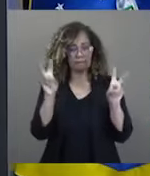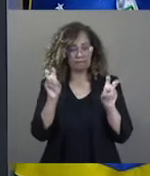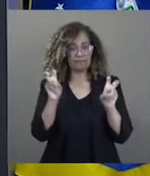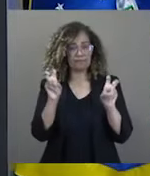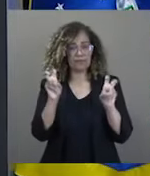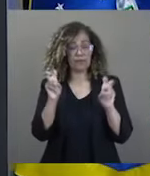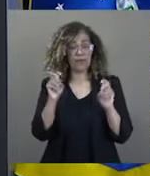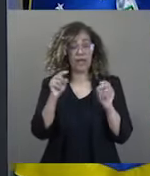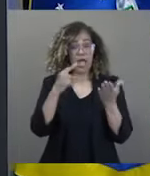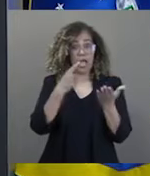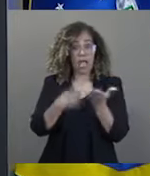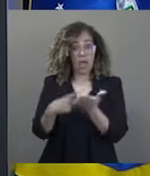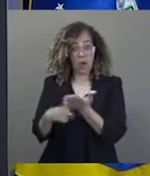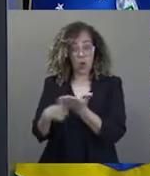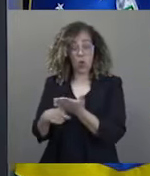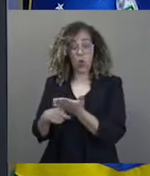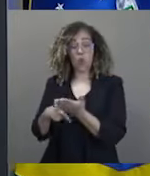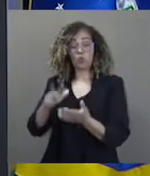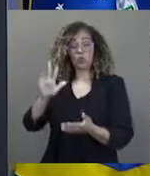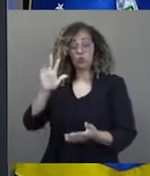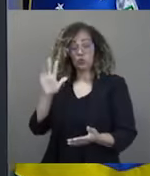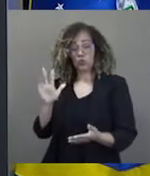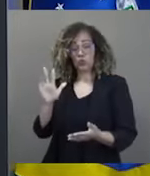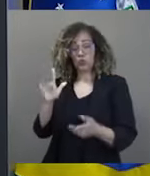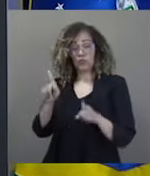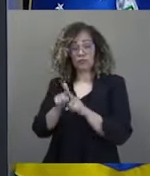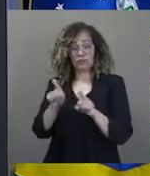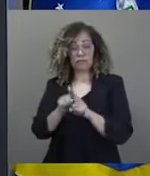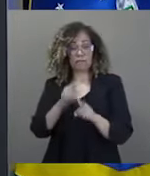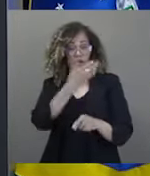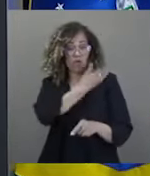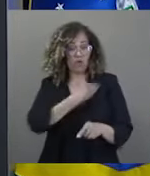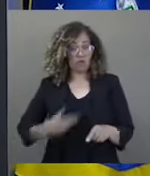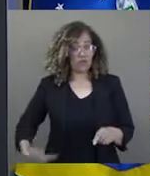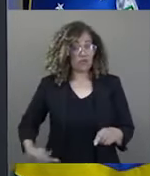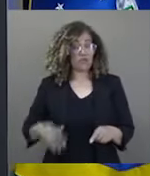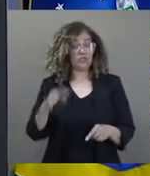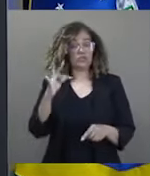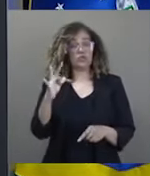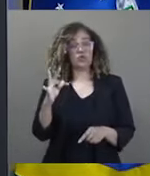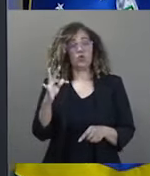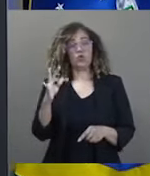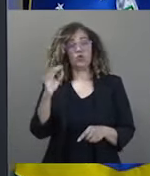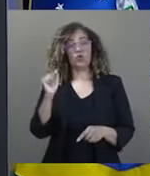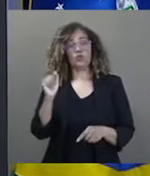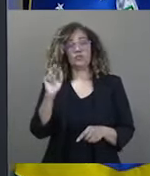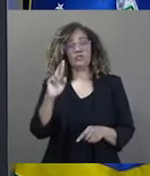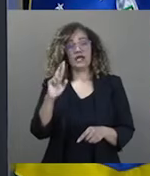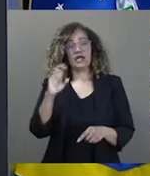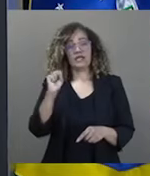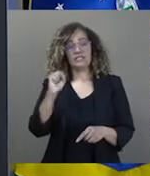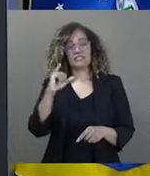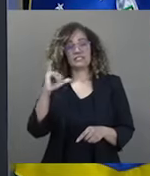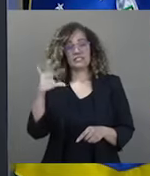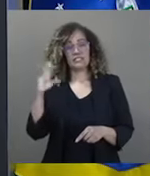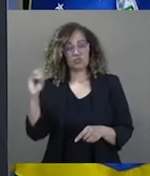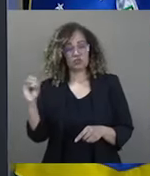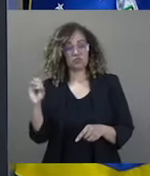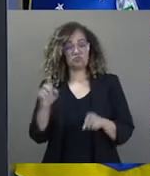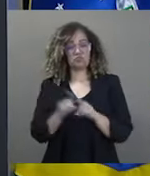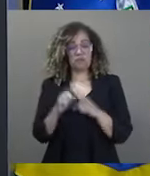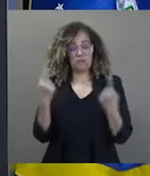acordo Lula Tarcísio deveria inspirar as parcerias